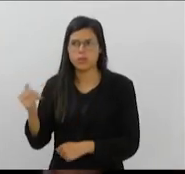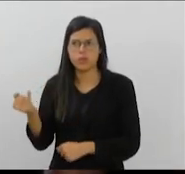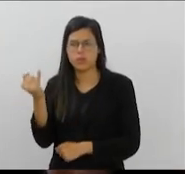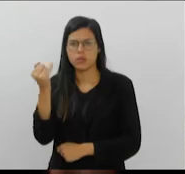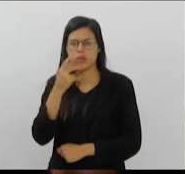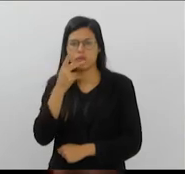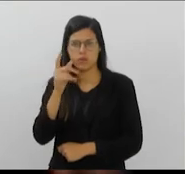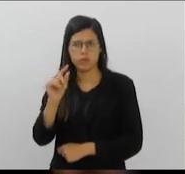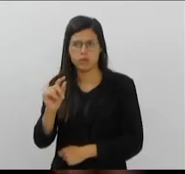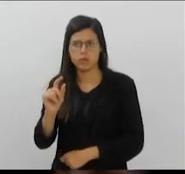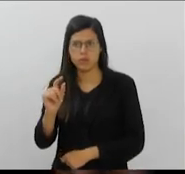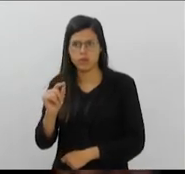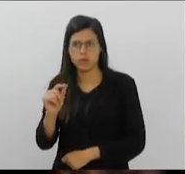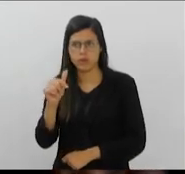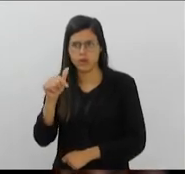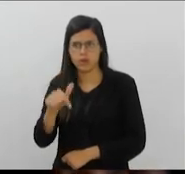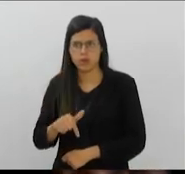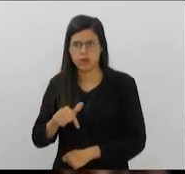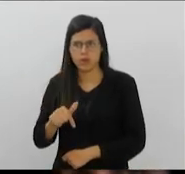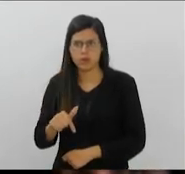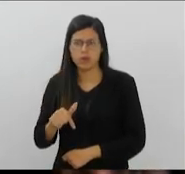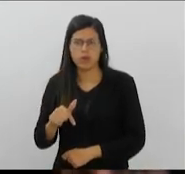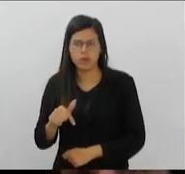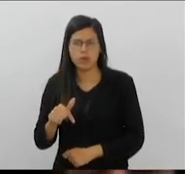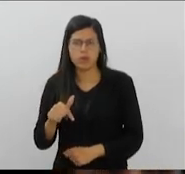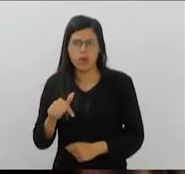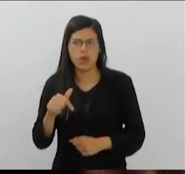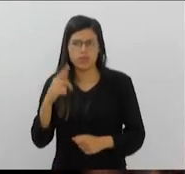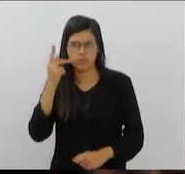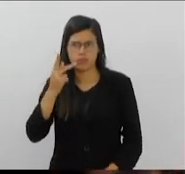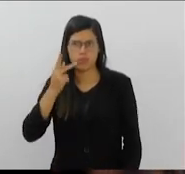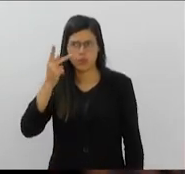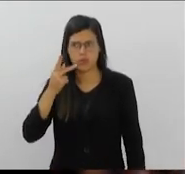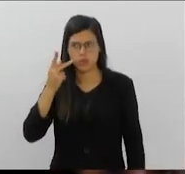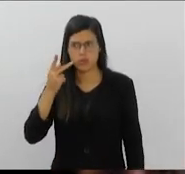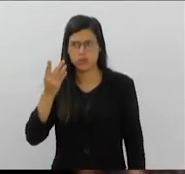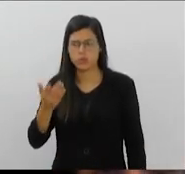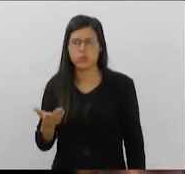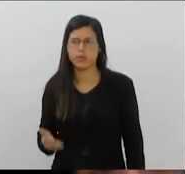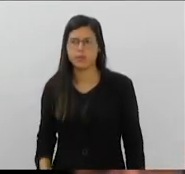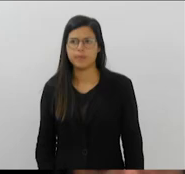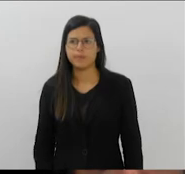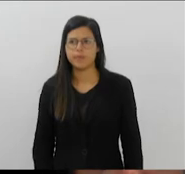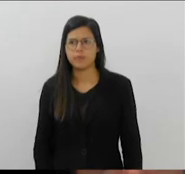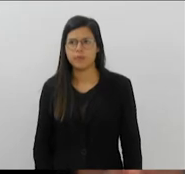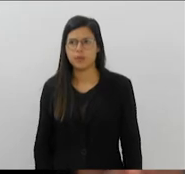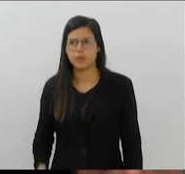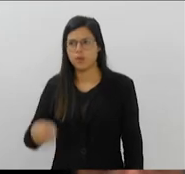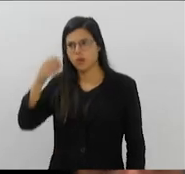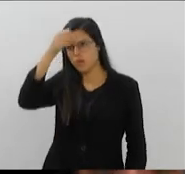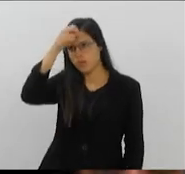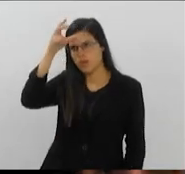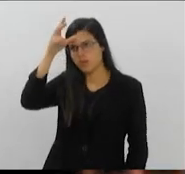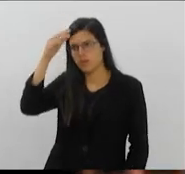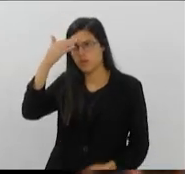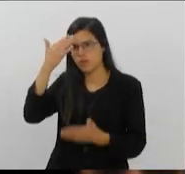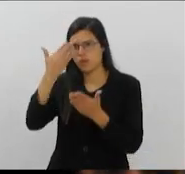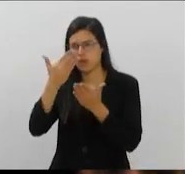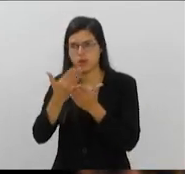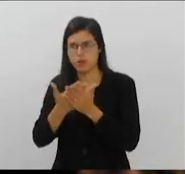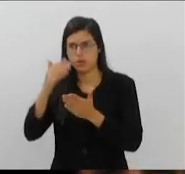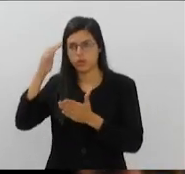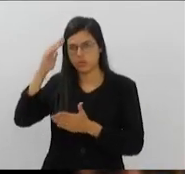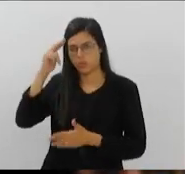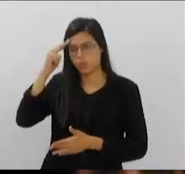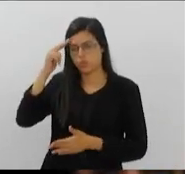é que, como aqui é uma plataforma política, e vocês vão seguir isso daqui a um tempo, foi um prefeito que acreditou num sonho de um pescador com investimento de